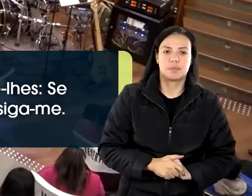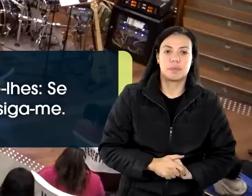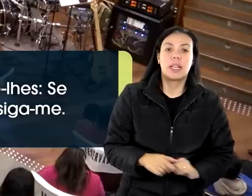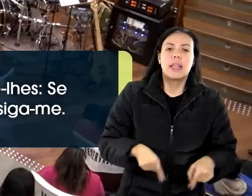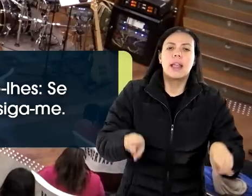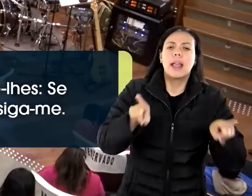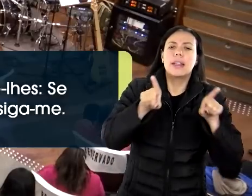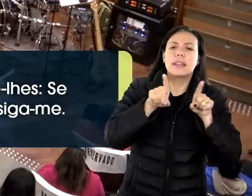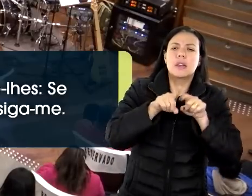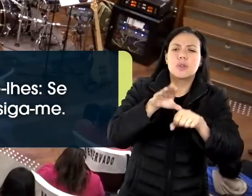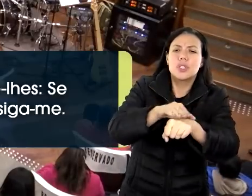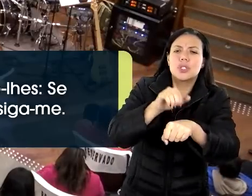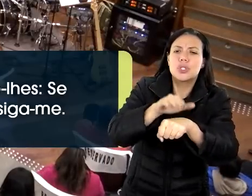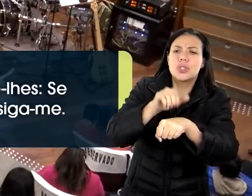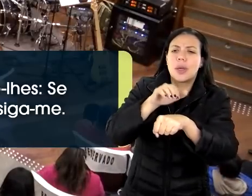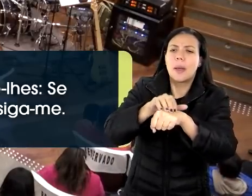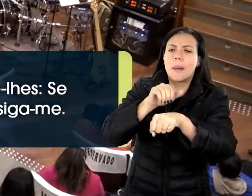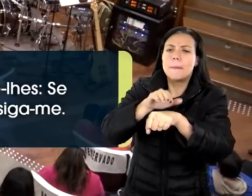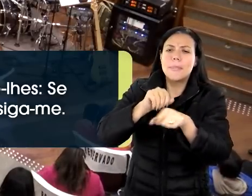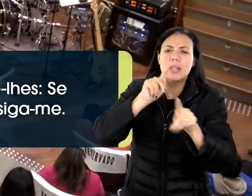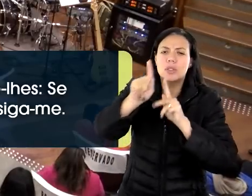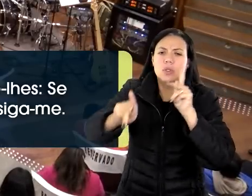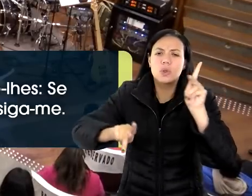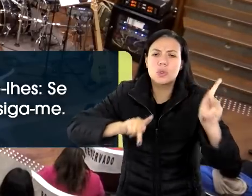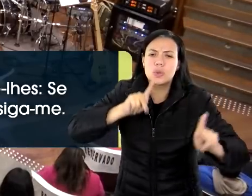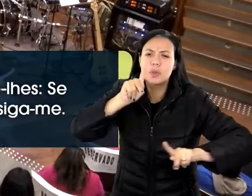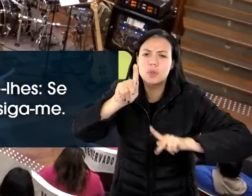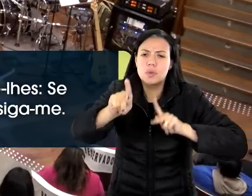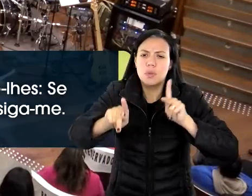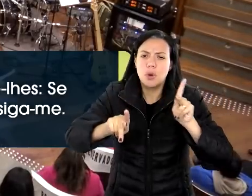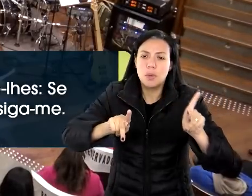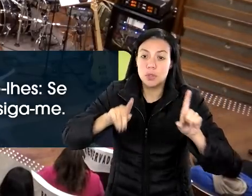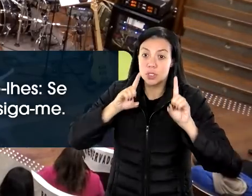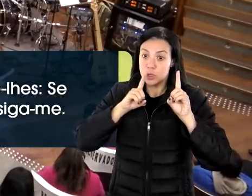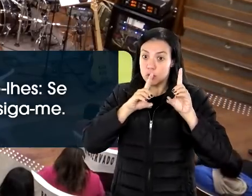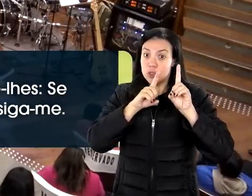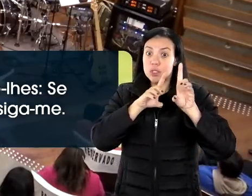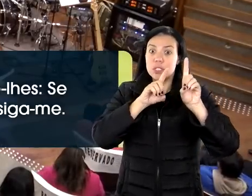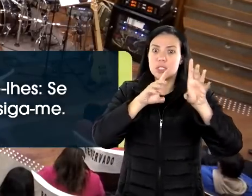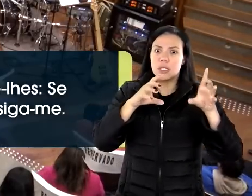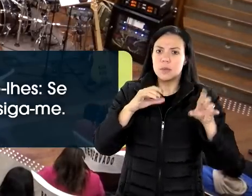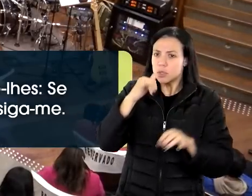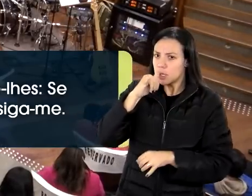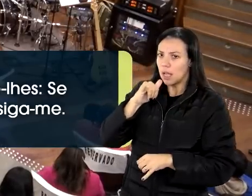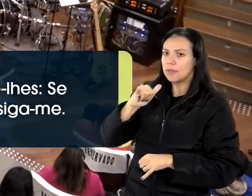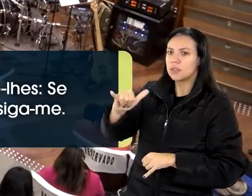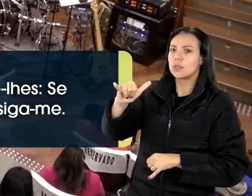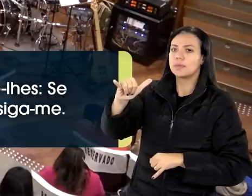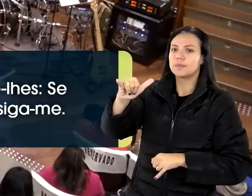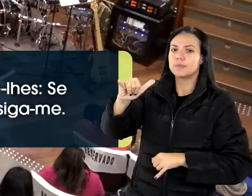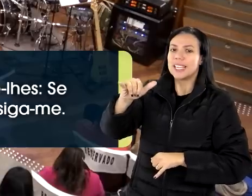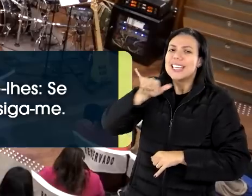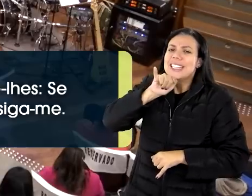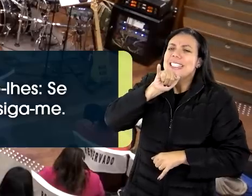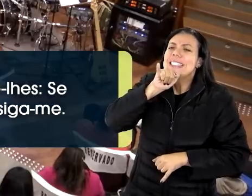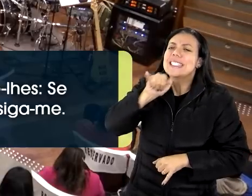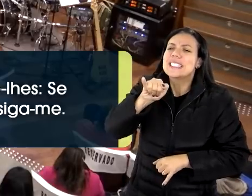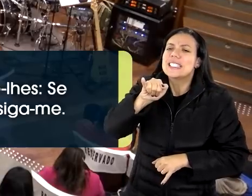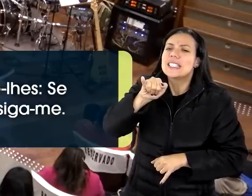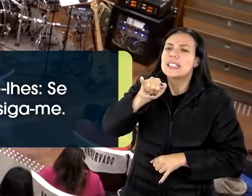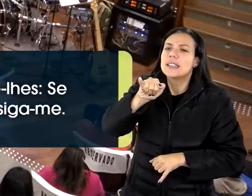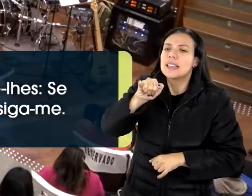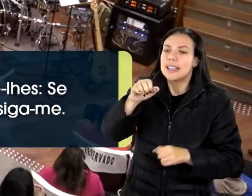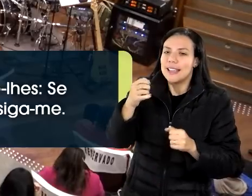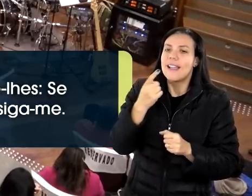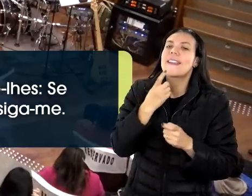Então, convocando a multidão, e juntamente os seus discípulos, disse-lhes: se alguém quer vir